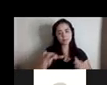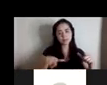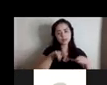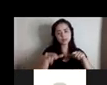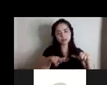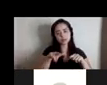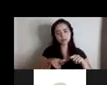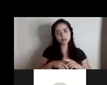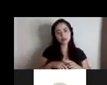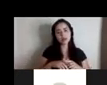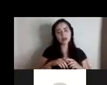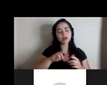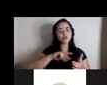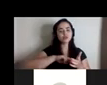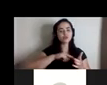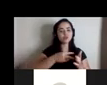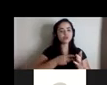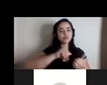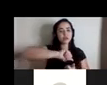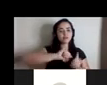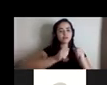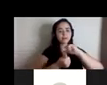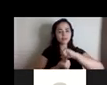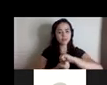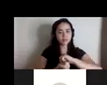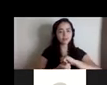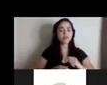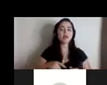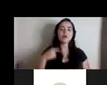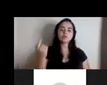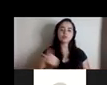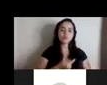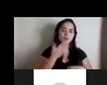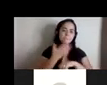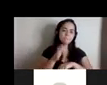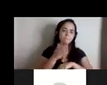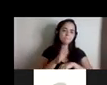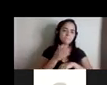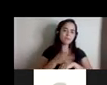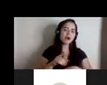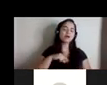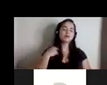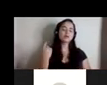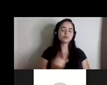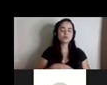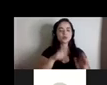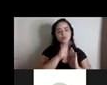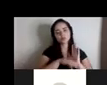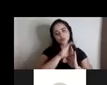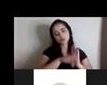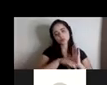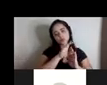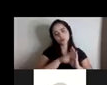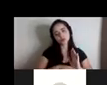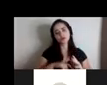e ressignificar as nossas práticas, os nossos currículos, as